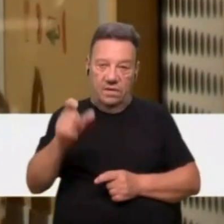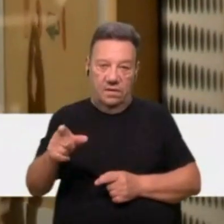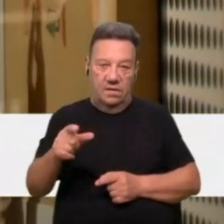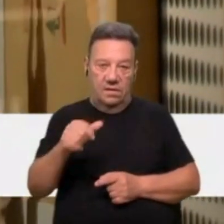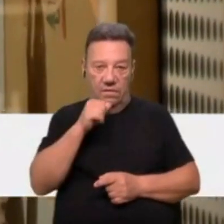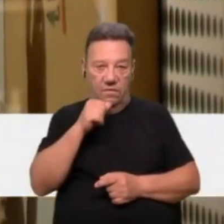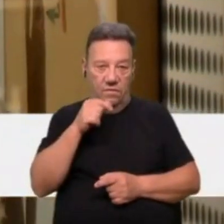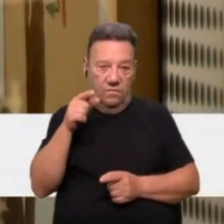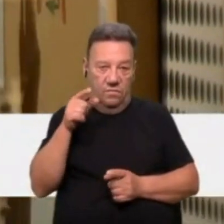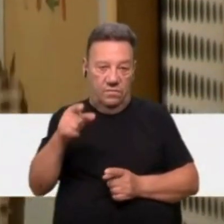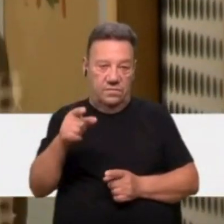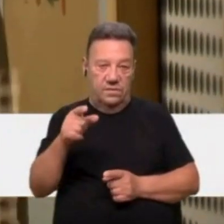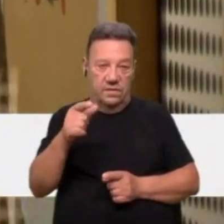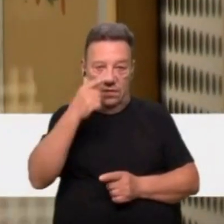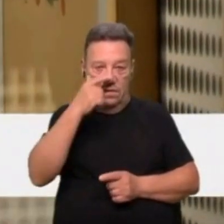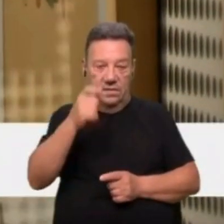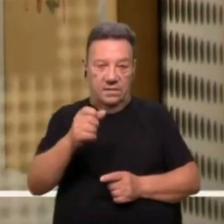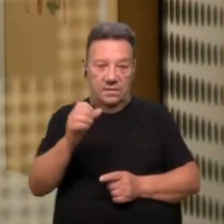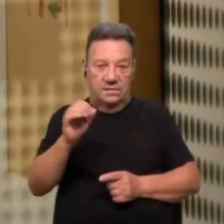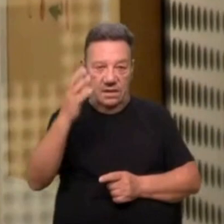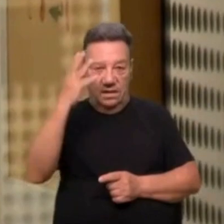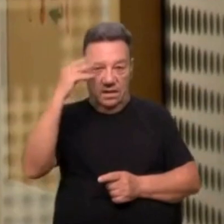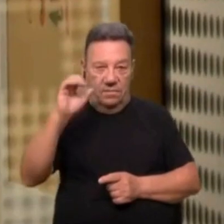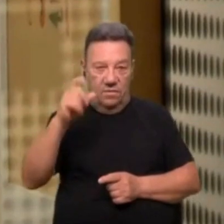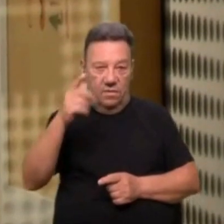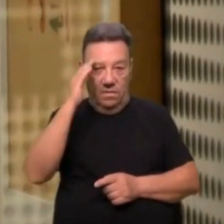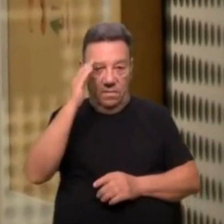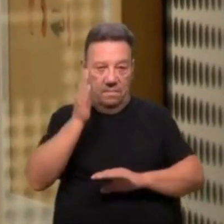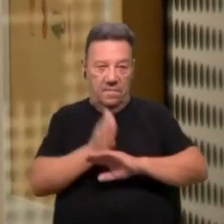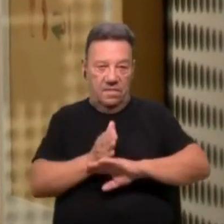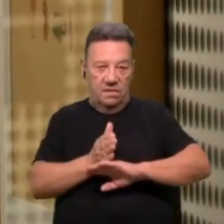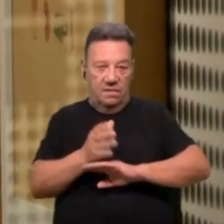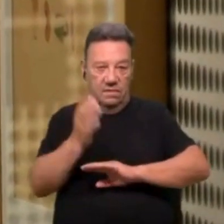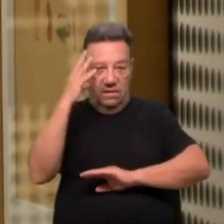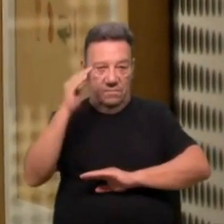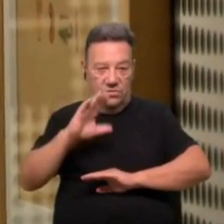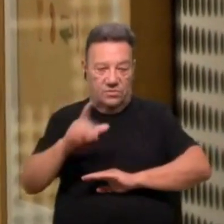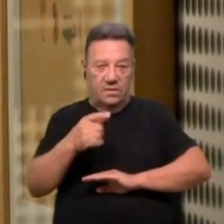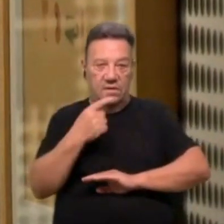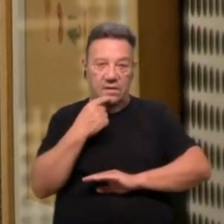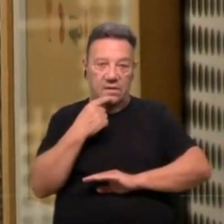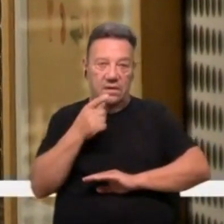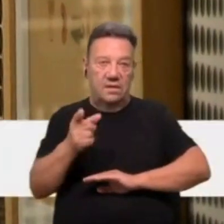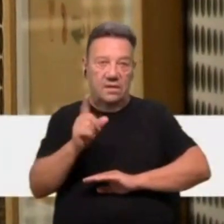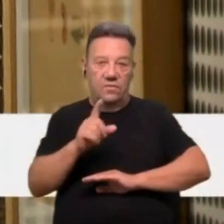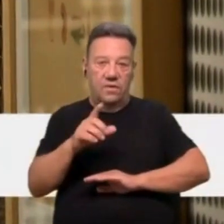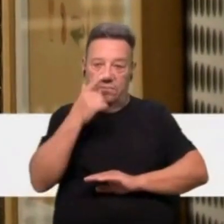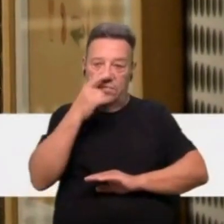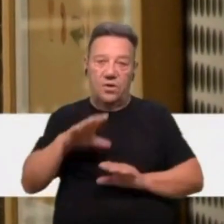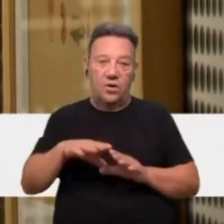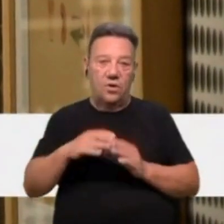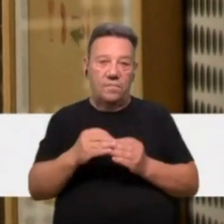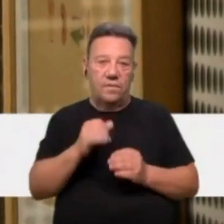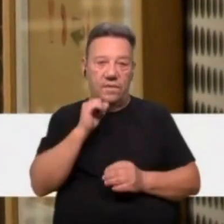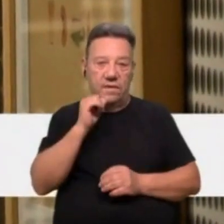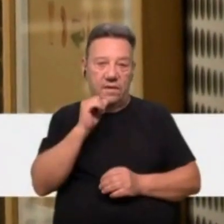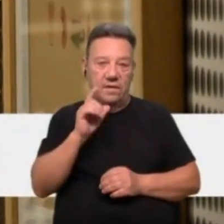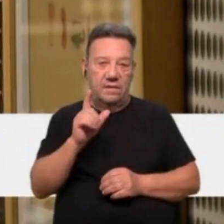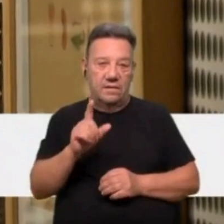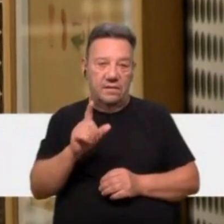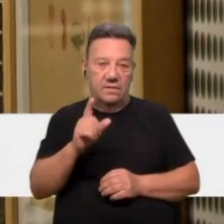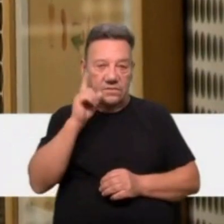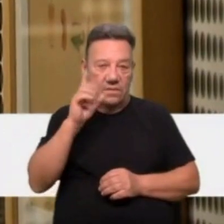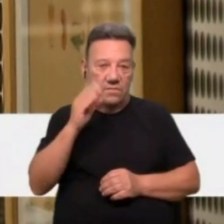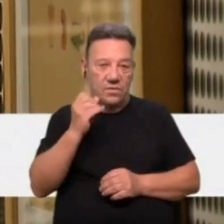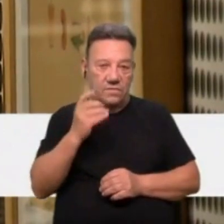usa pessoas sem cabelos ou com metade dos cabelos, é que são incompletas, ainda são seres. Não se